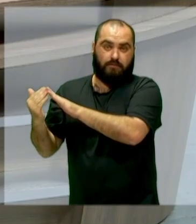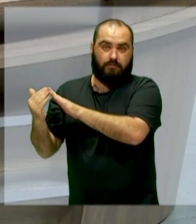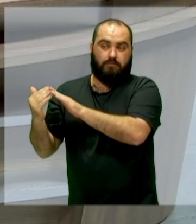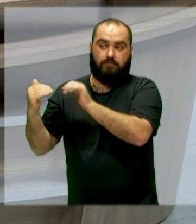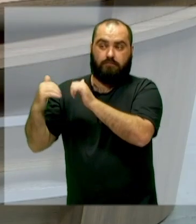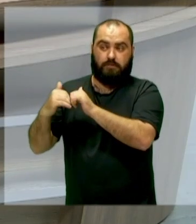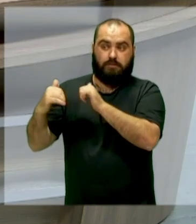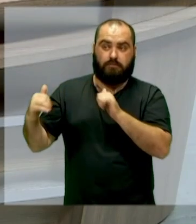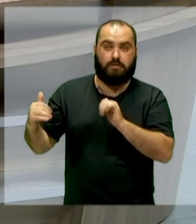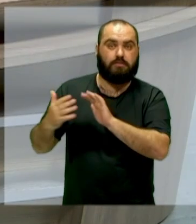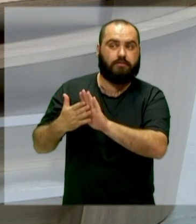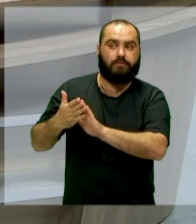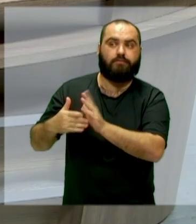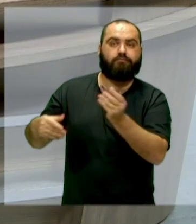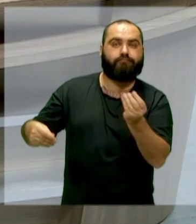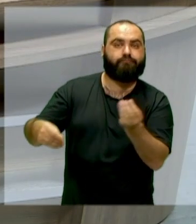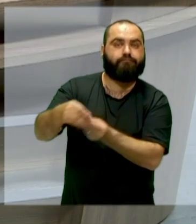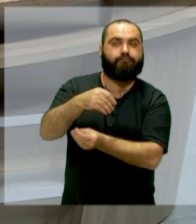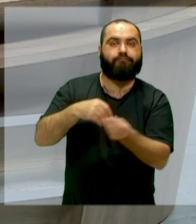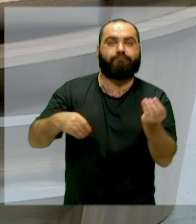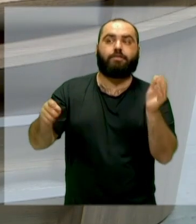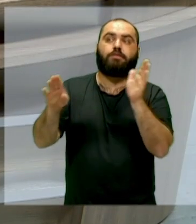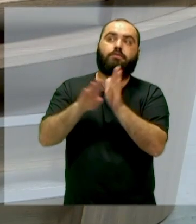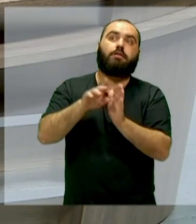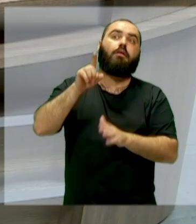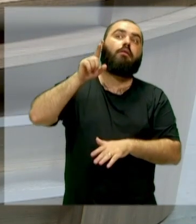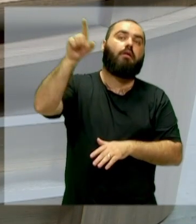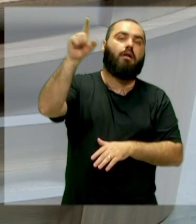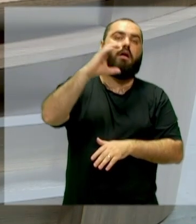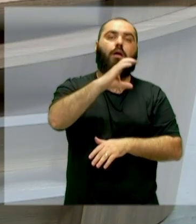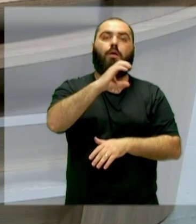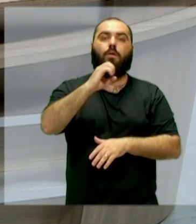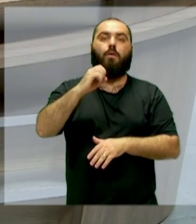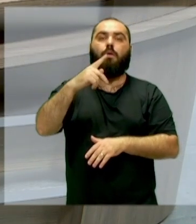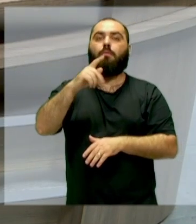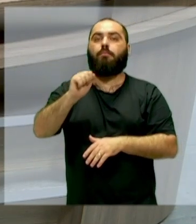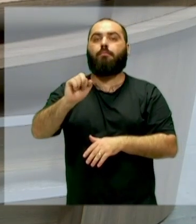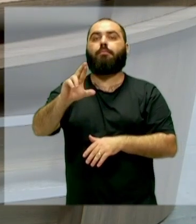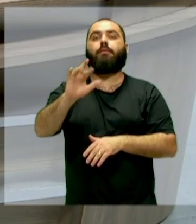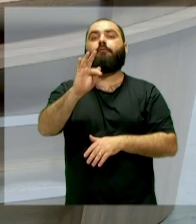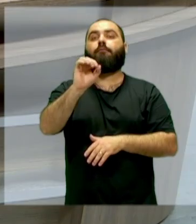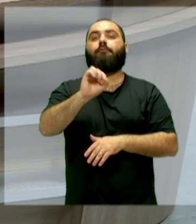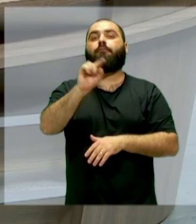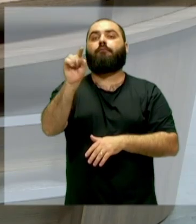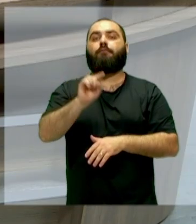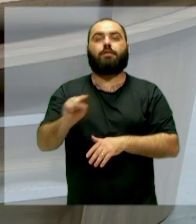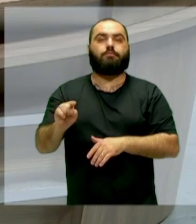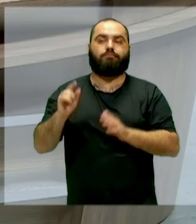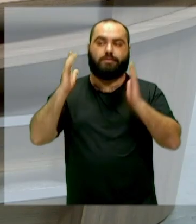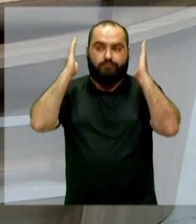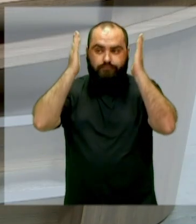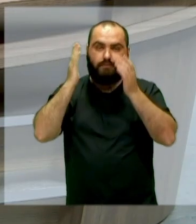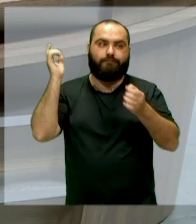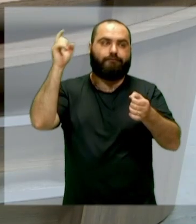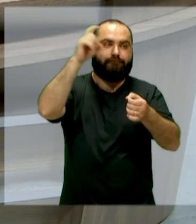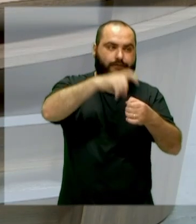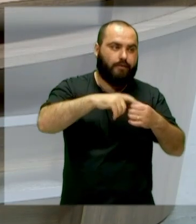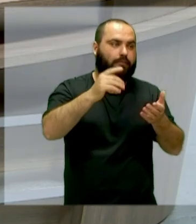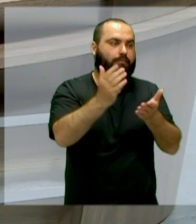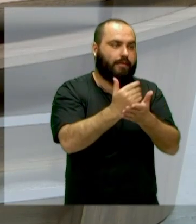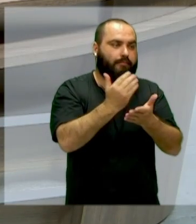correto ele vai misturar tudo e vai chegar lá na cerf e não vai conseguir reciclar aí o o caminhão tem que voltar lá recolher e mandar pro